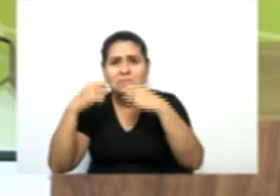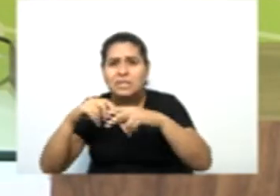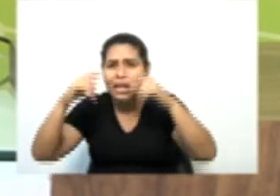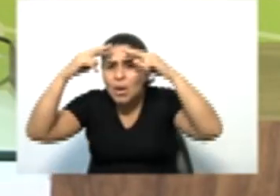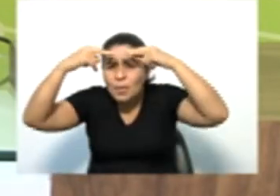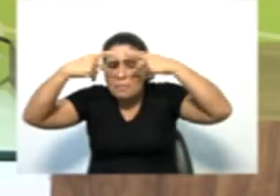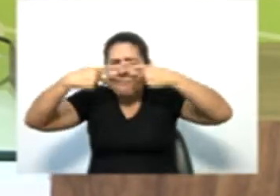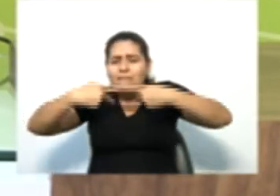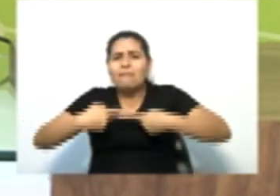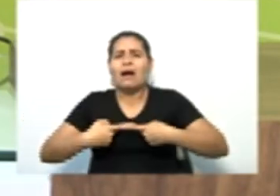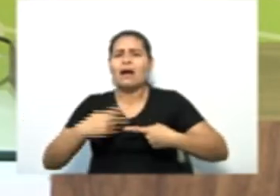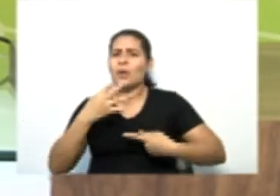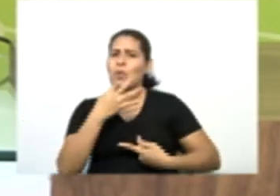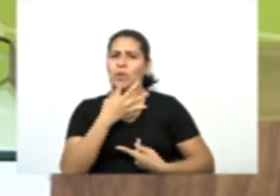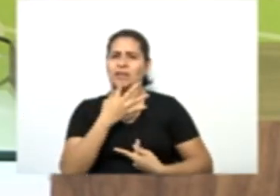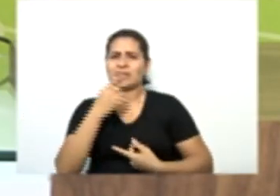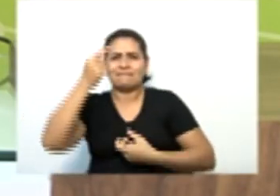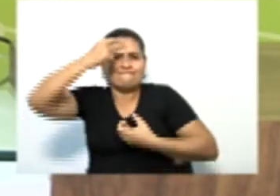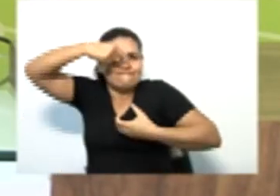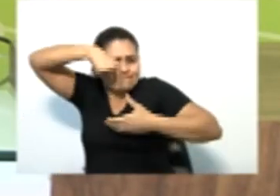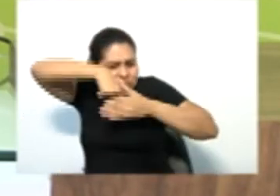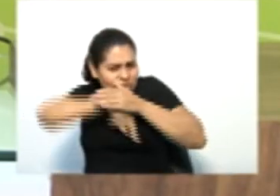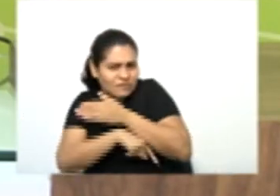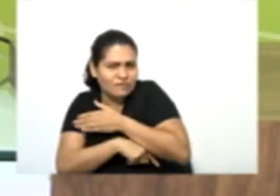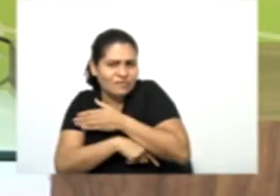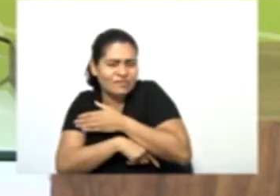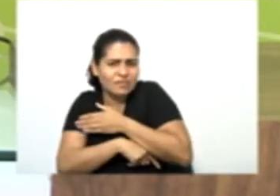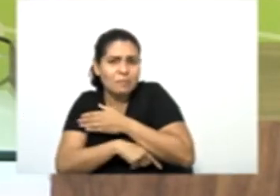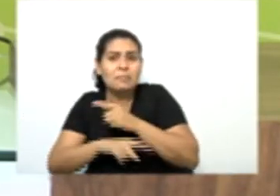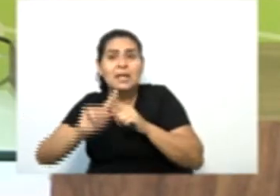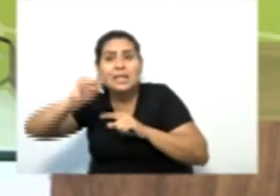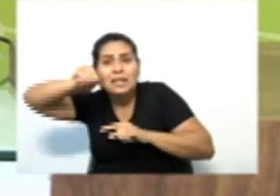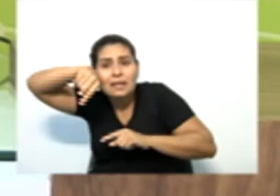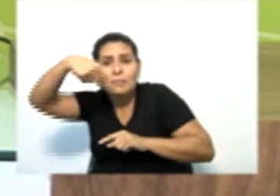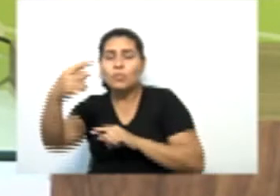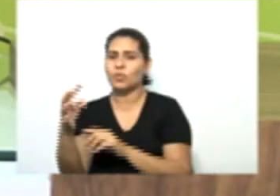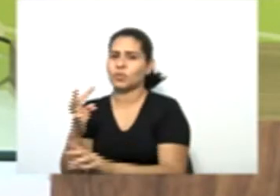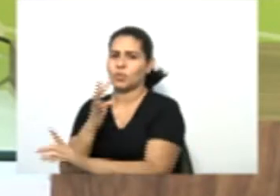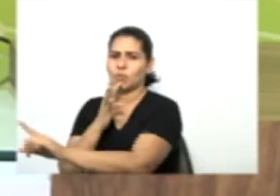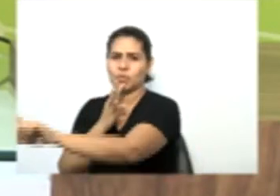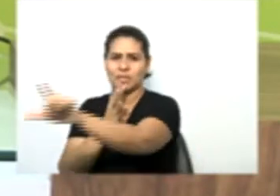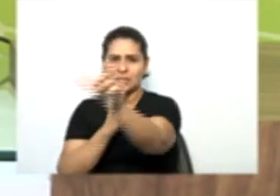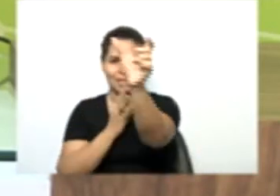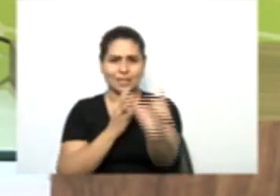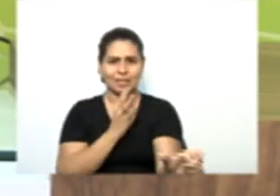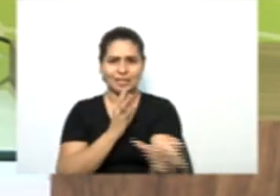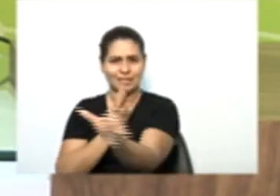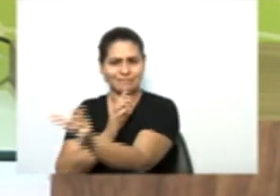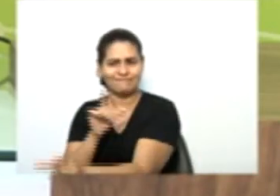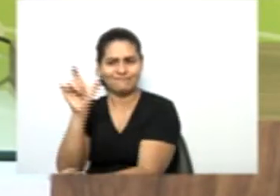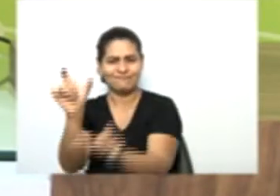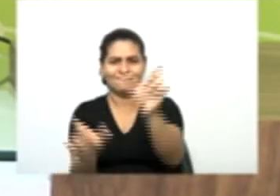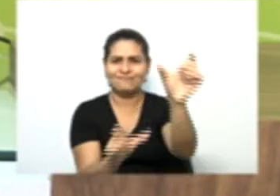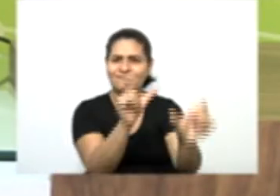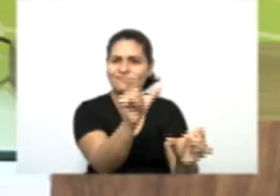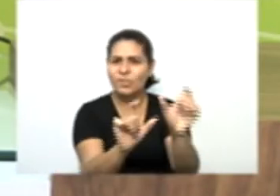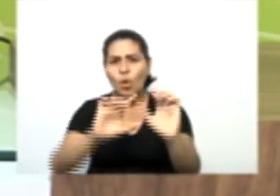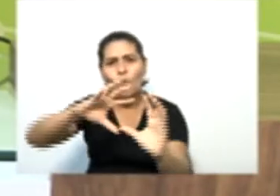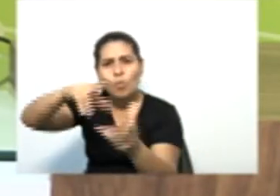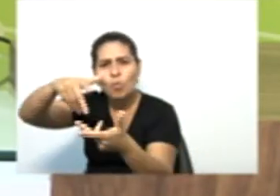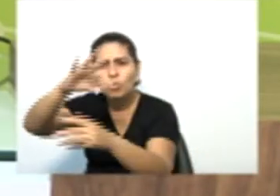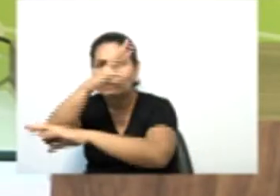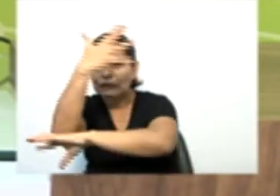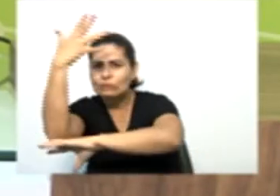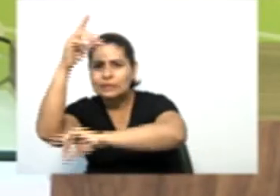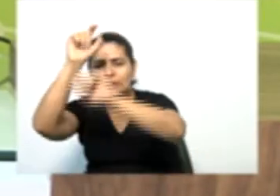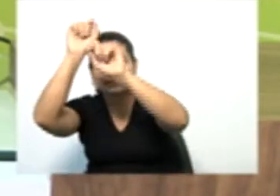conhecer a si mesmo para conhecer as pessoas que estão ao seu... para compreender melhor as pessoas que estão à sua volta e para conhecer o mundo, a natureza